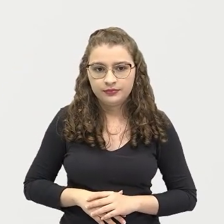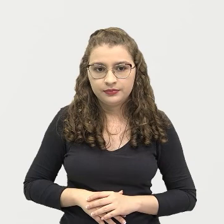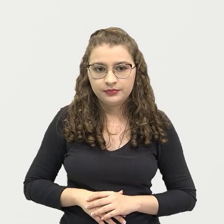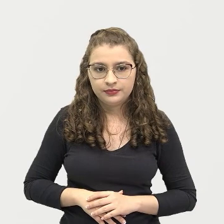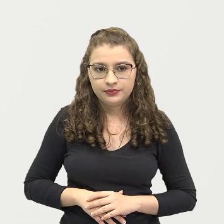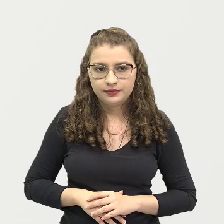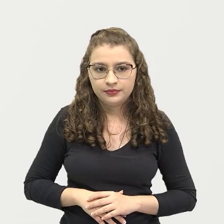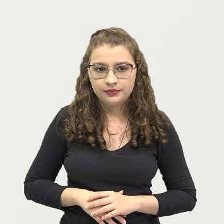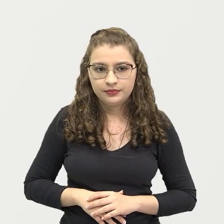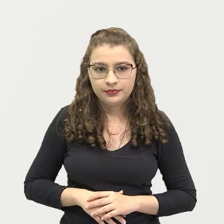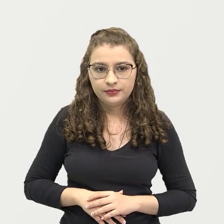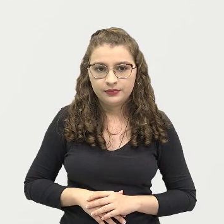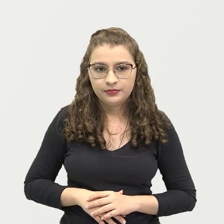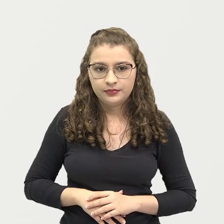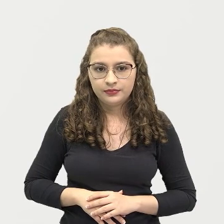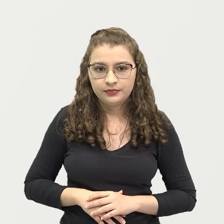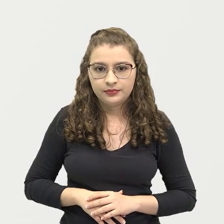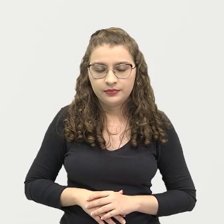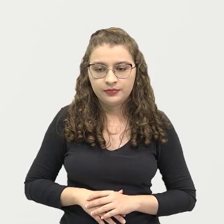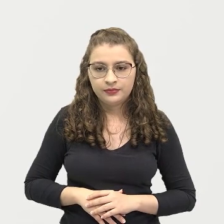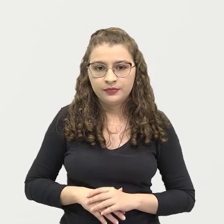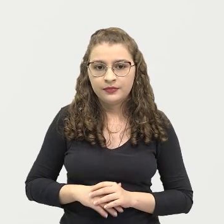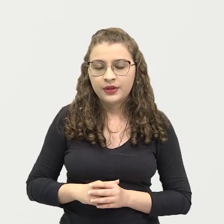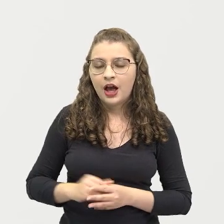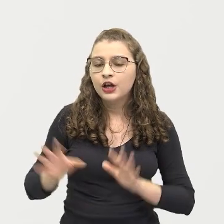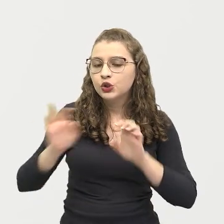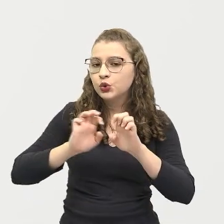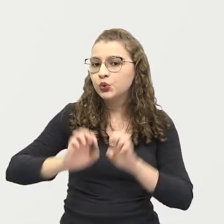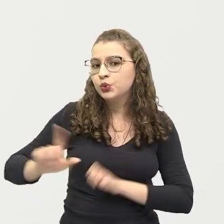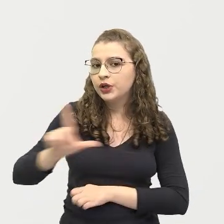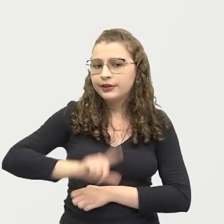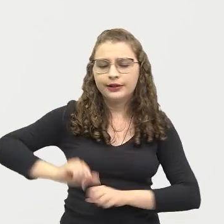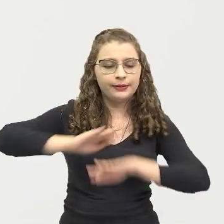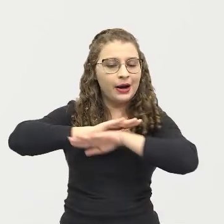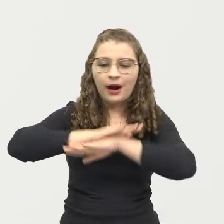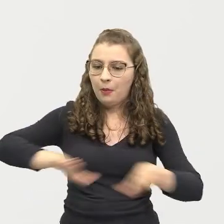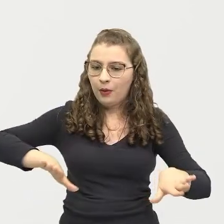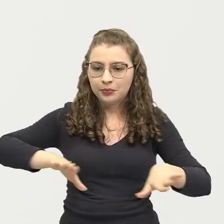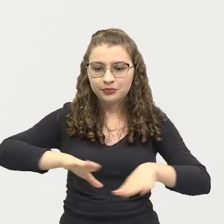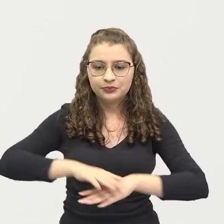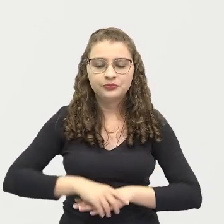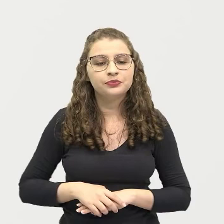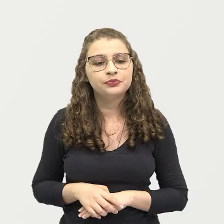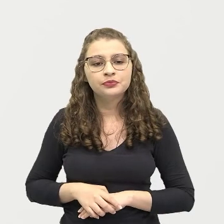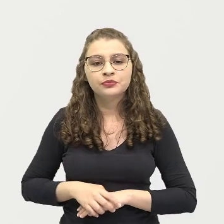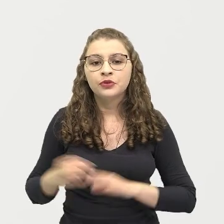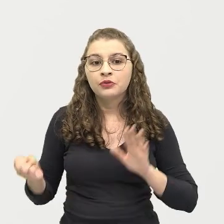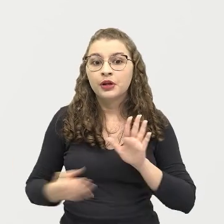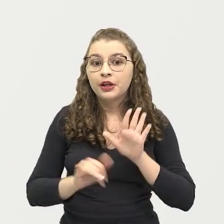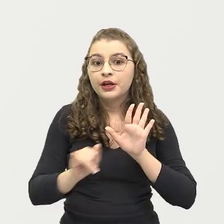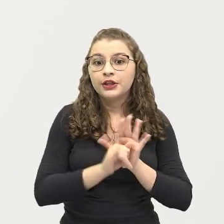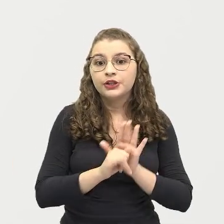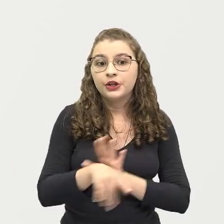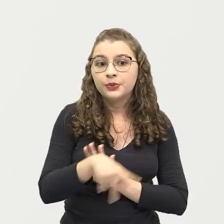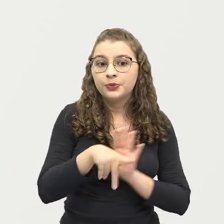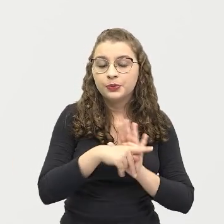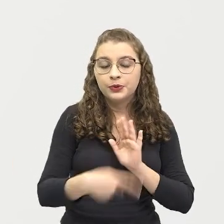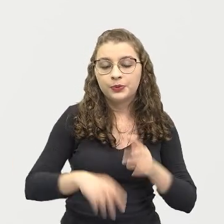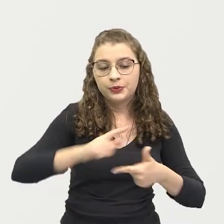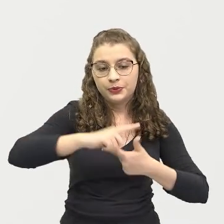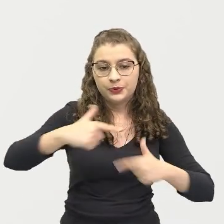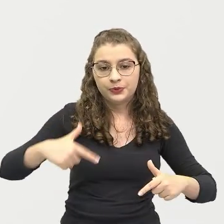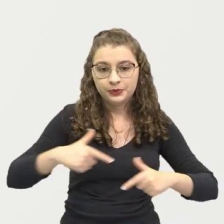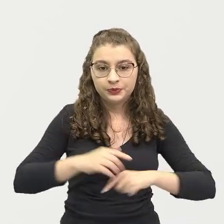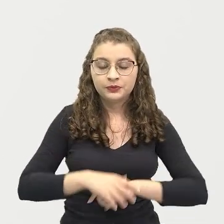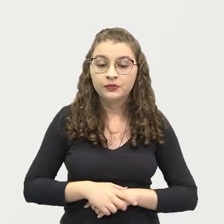nós temos aqui? Adeus às fórmulas literárias, olha só. Então, a liberdade de criação deu identidade à produção dos primeiros modernistas.